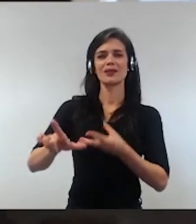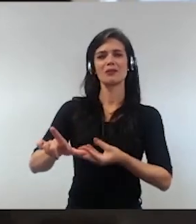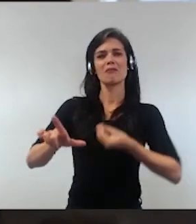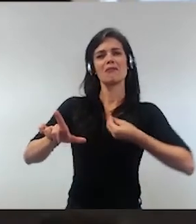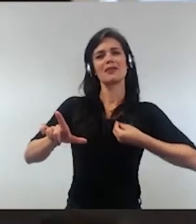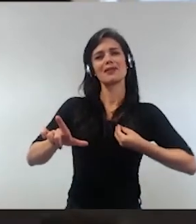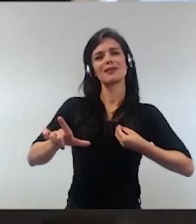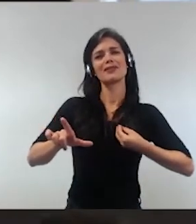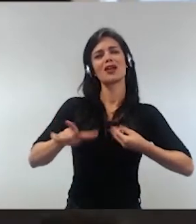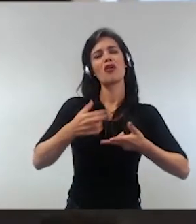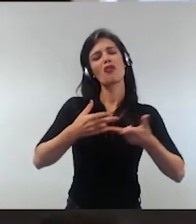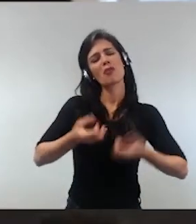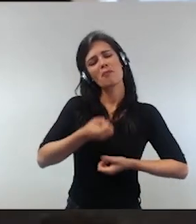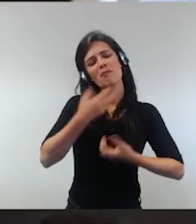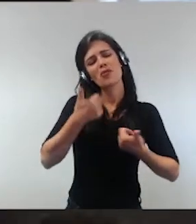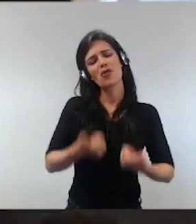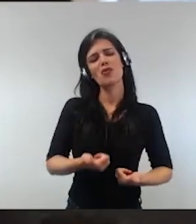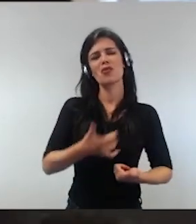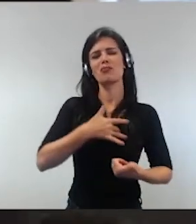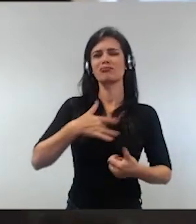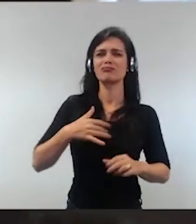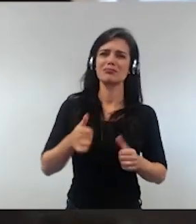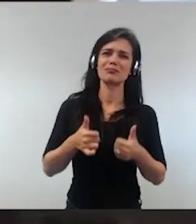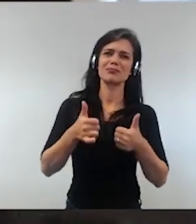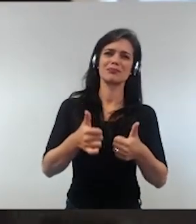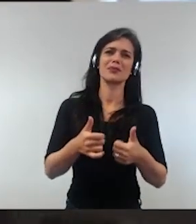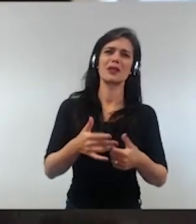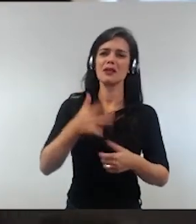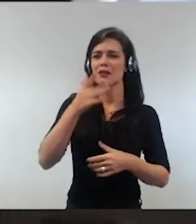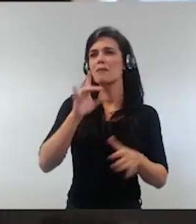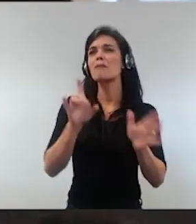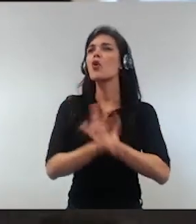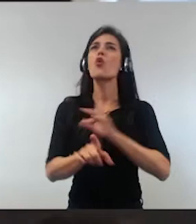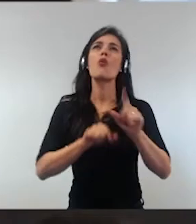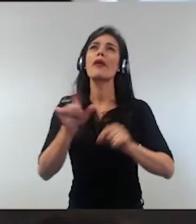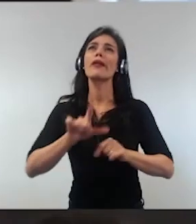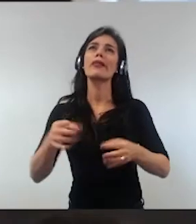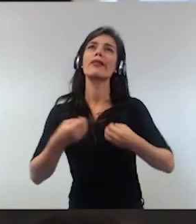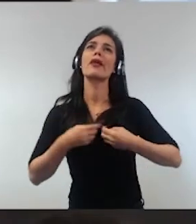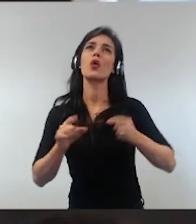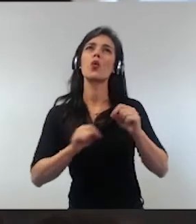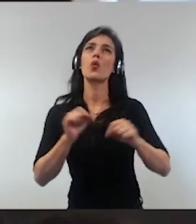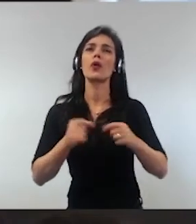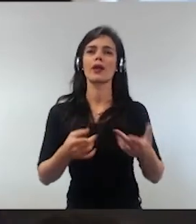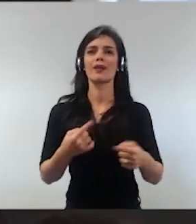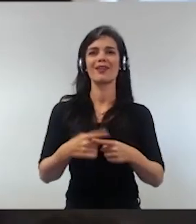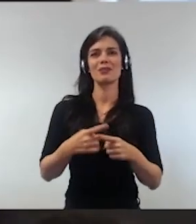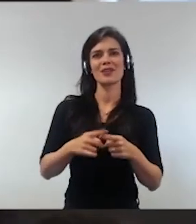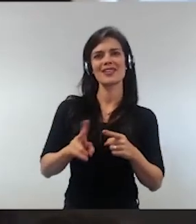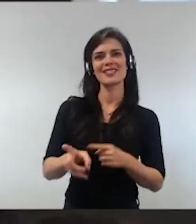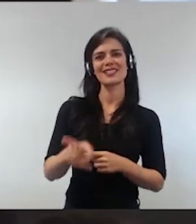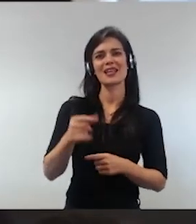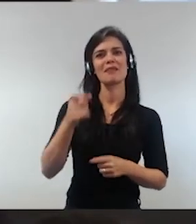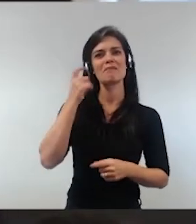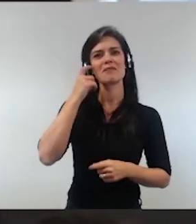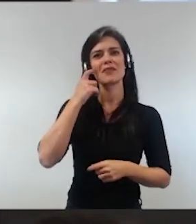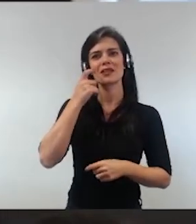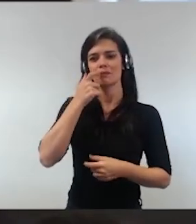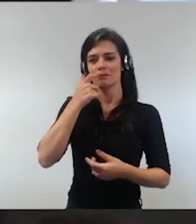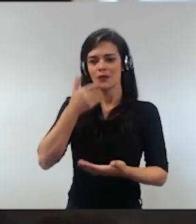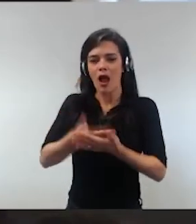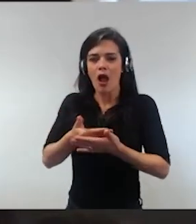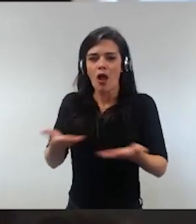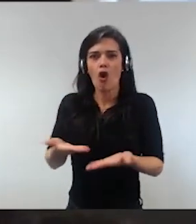trazer muitos benefícios para a gente. E aí quando a pessoa pergunta, mas o quê? Né? Porque a pessoa está pensando sempre um benefício mais imediato.